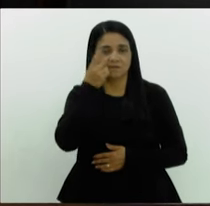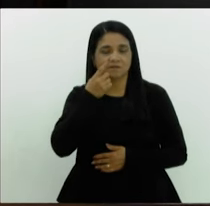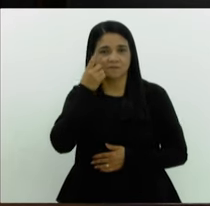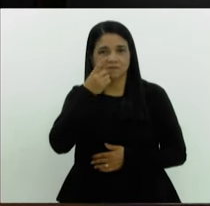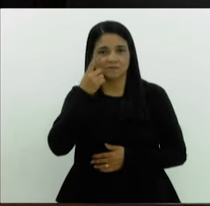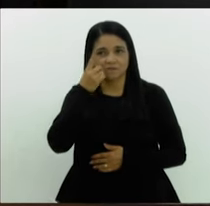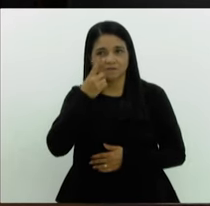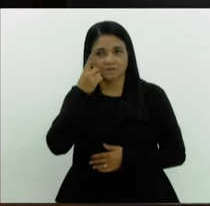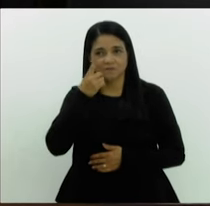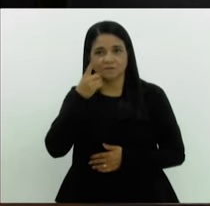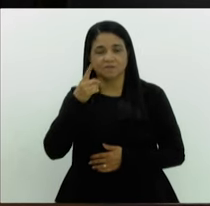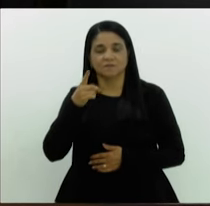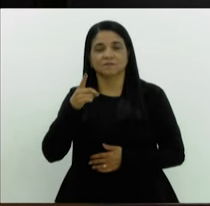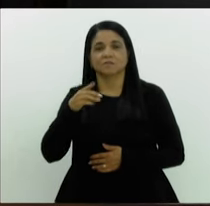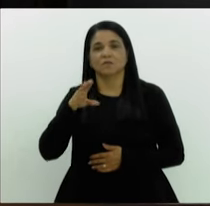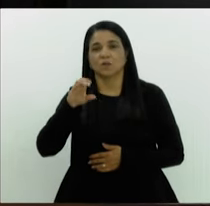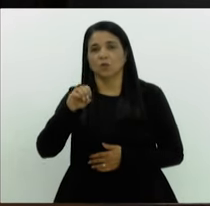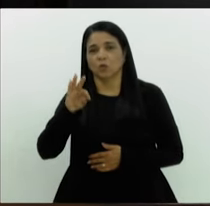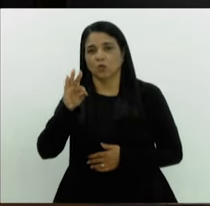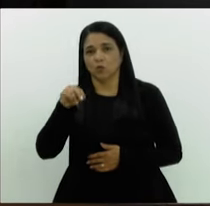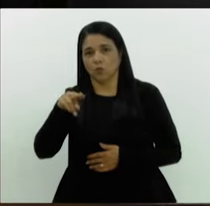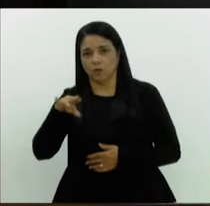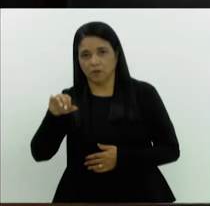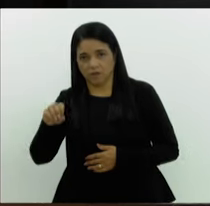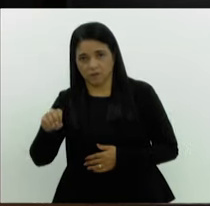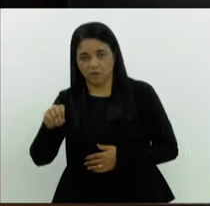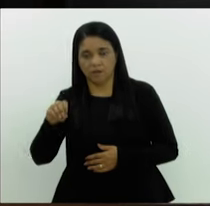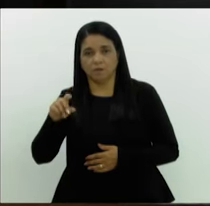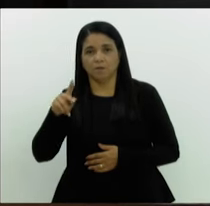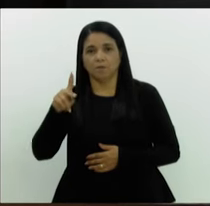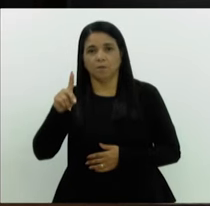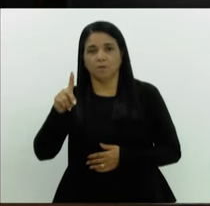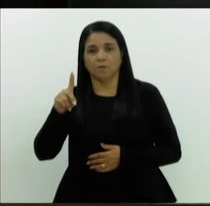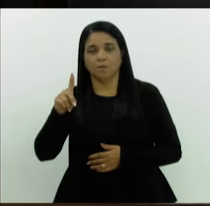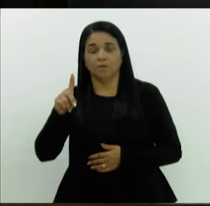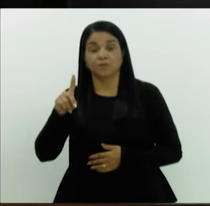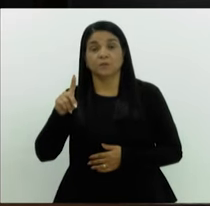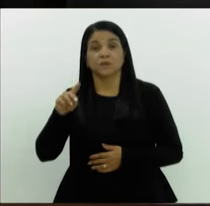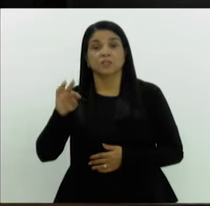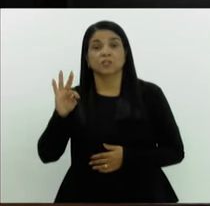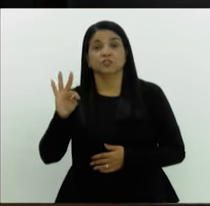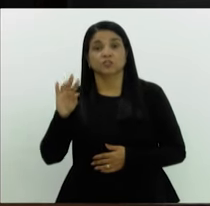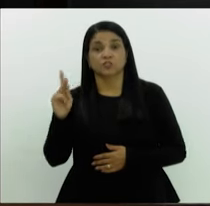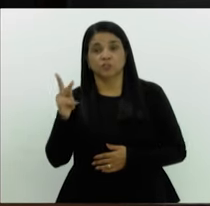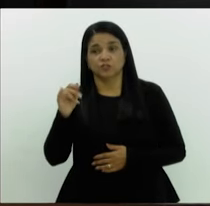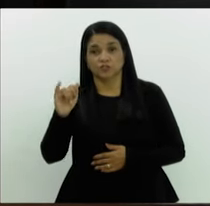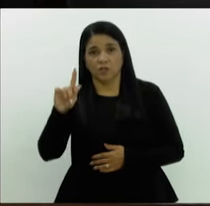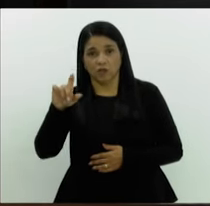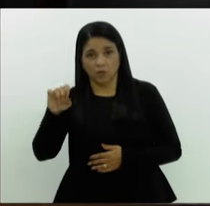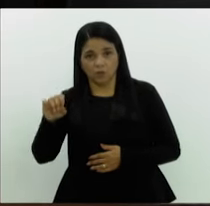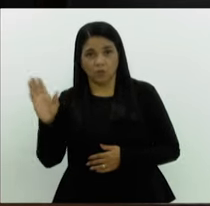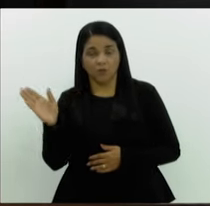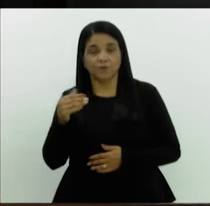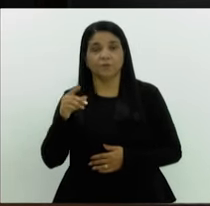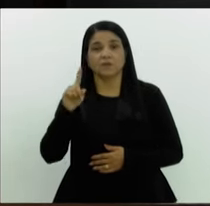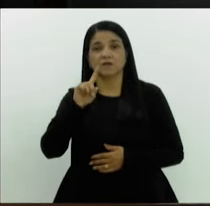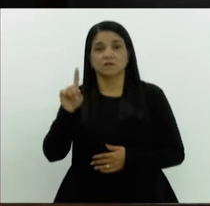Dino consignou. Otone de Paula Pai. Tiago Galhaço. E